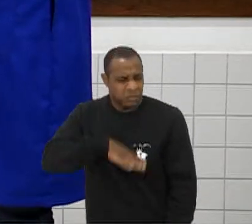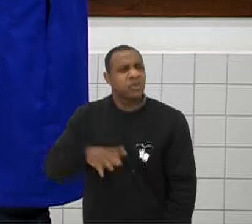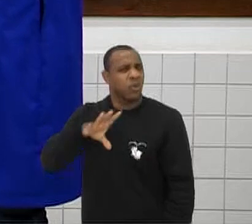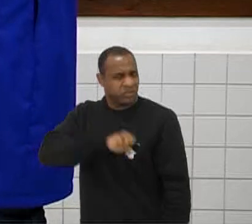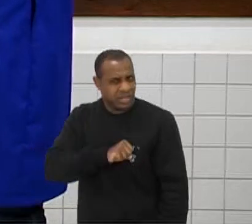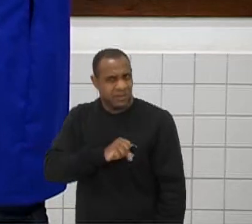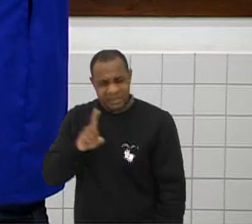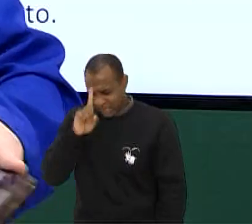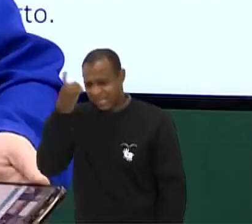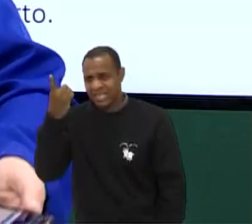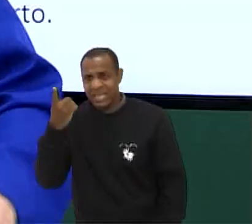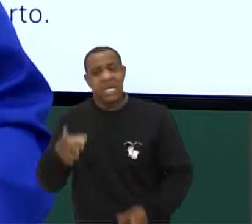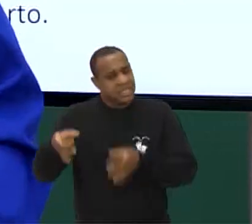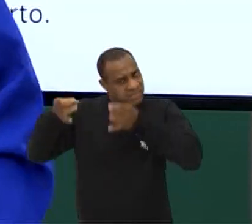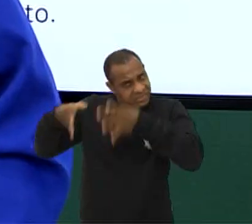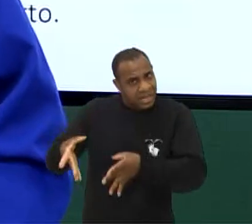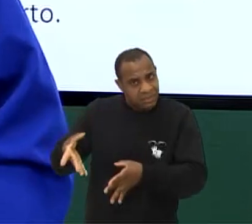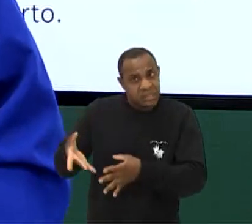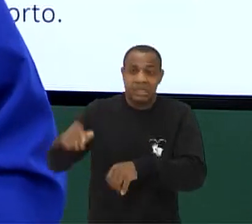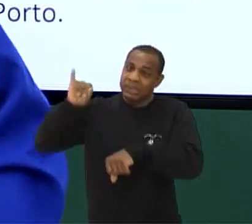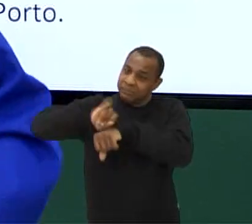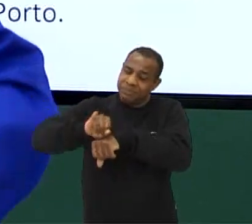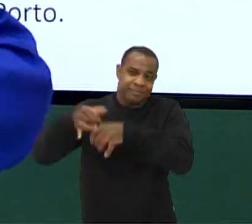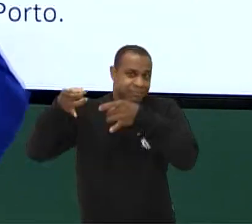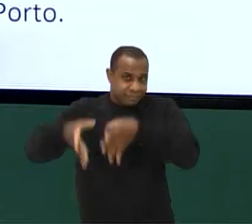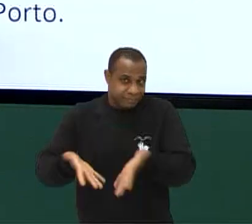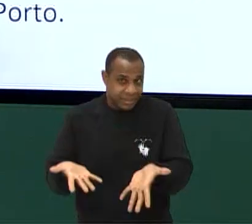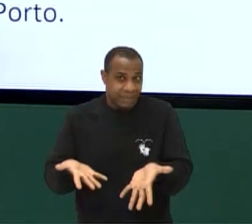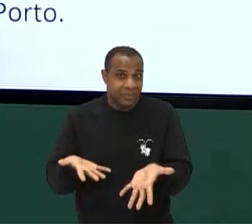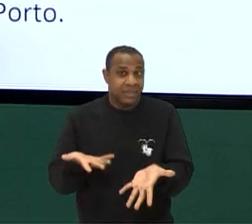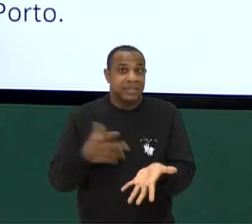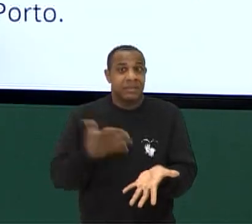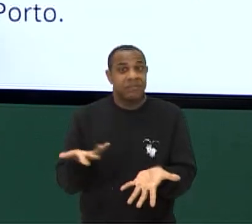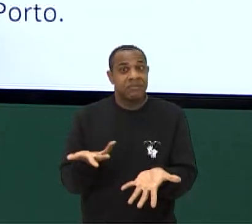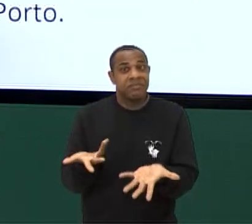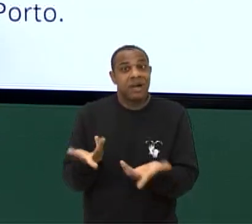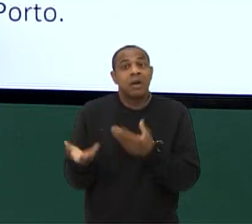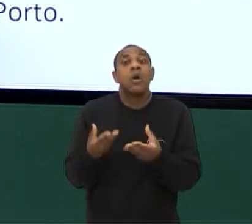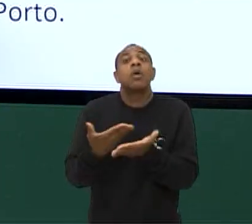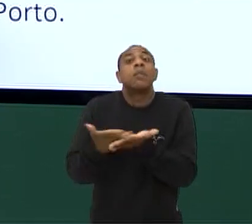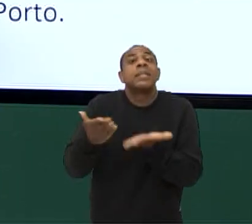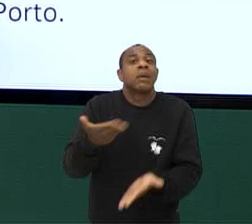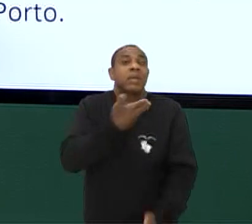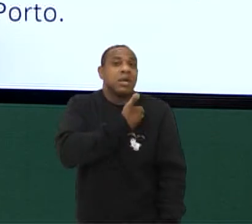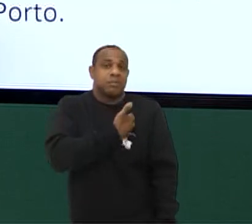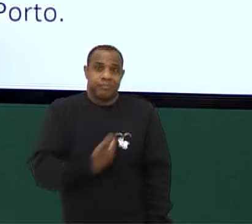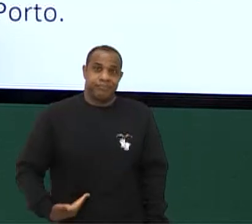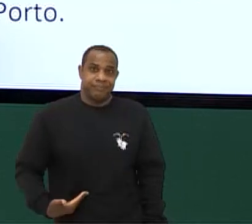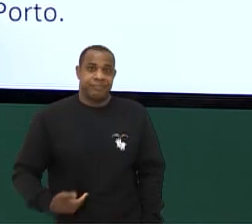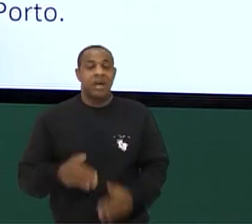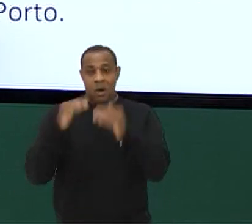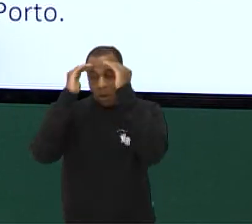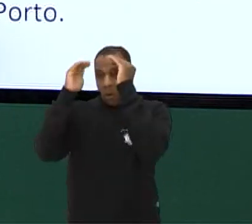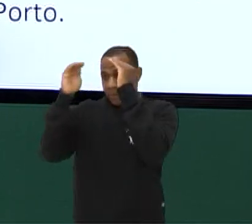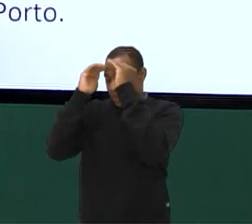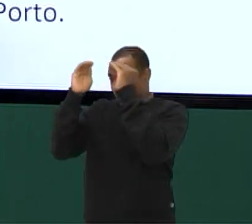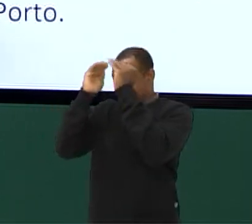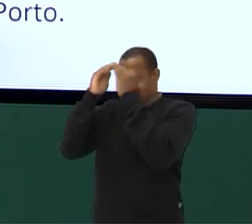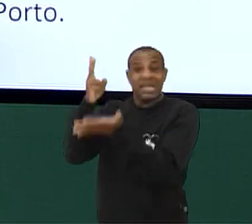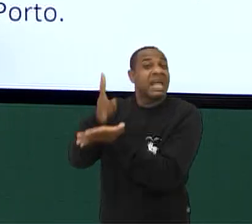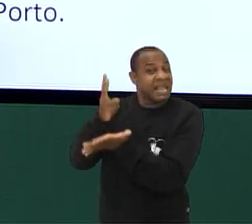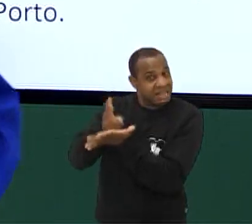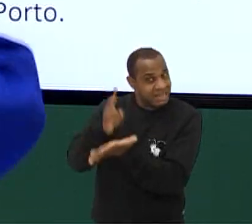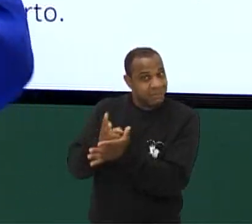De agora eles deixaram de ser capital e ainda são governados por um estrangeiro. Pô, primeiro Dom João sai. Depois